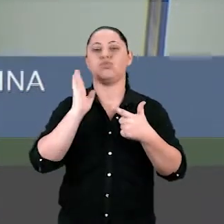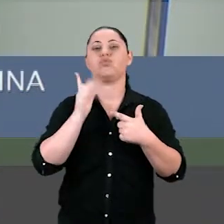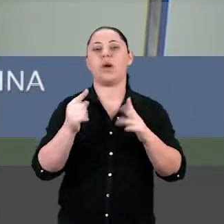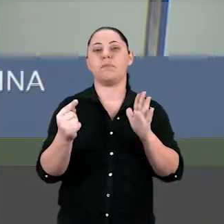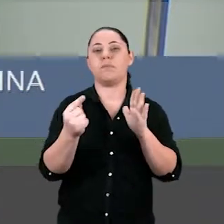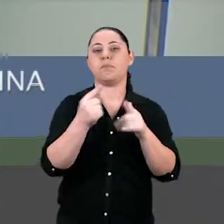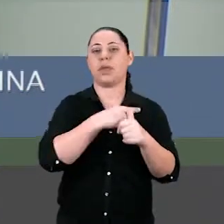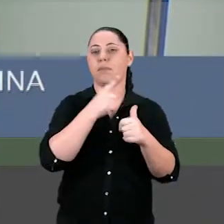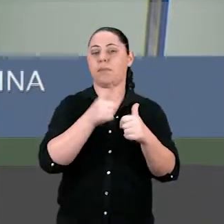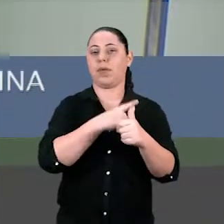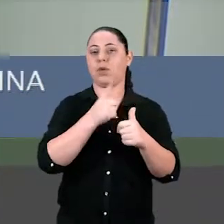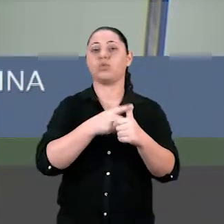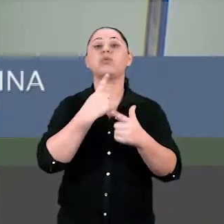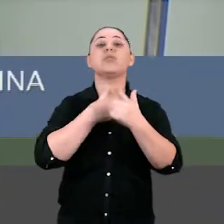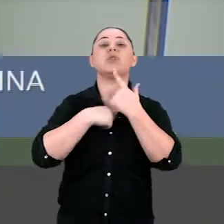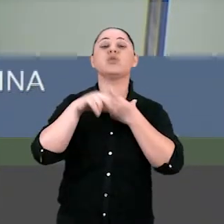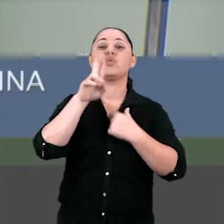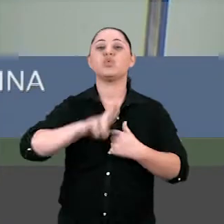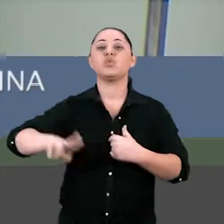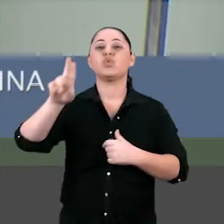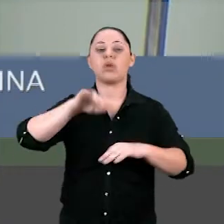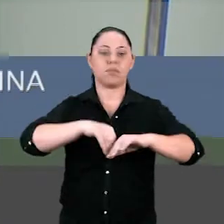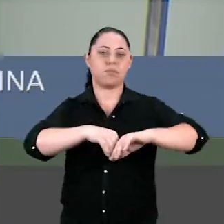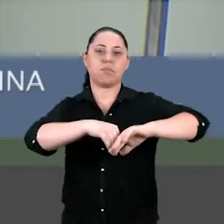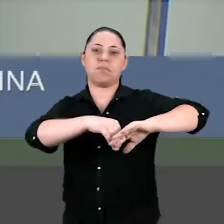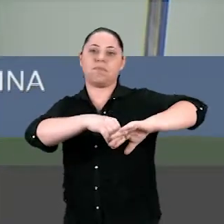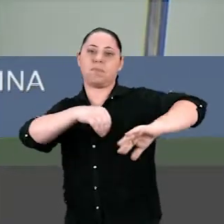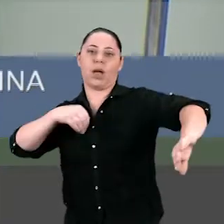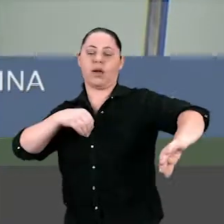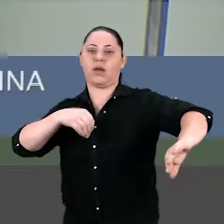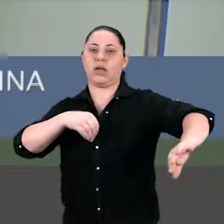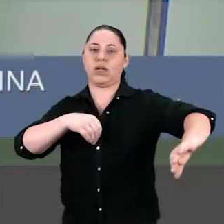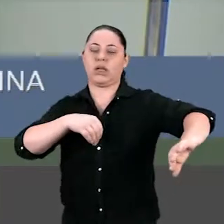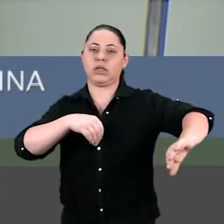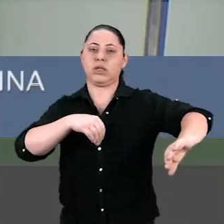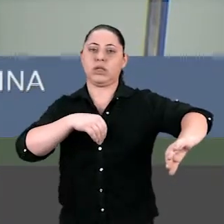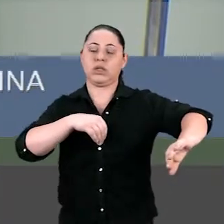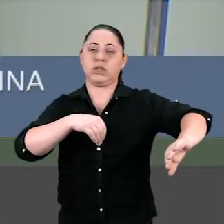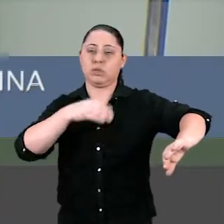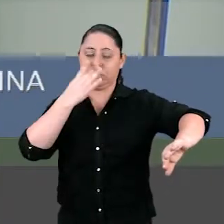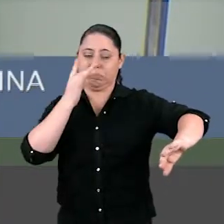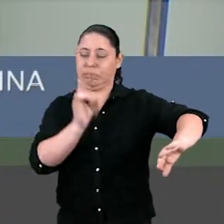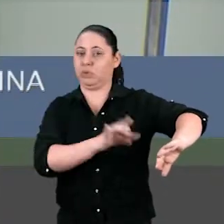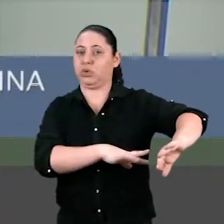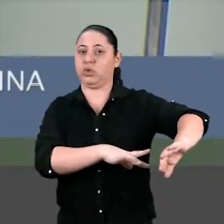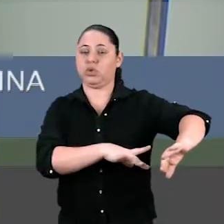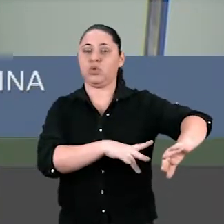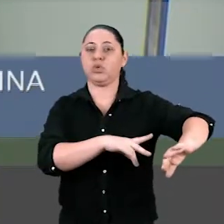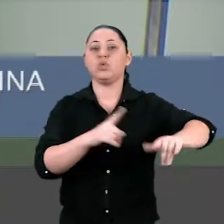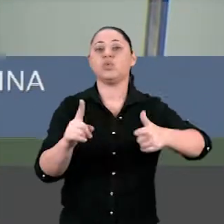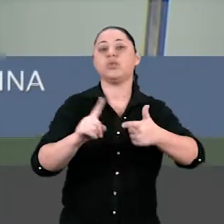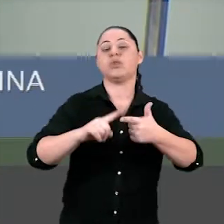O primeiro é o desejo da utilização da exclusão a partir do direito penal, e o segundo é o desejo de encarceramento como um modo